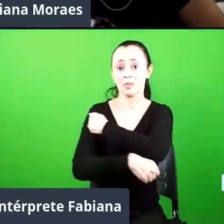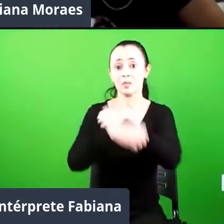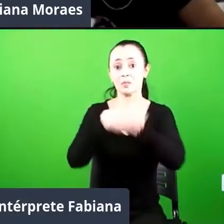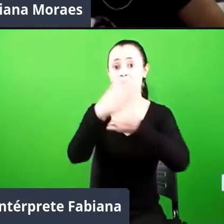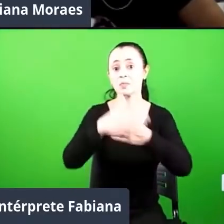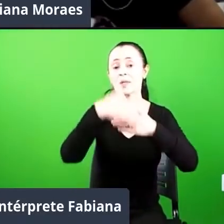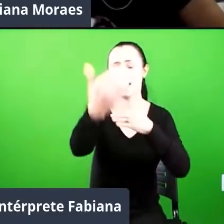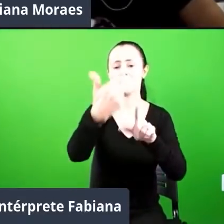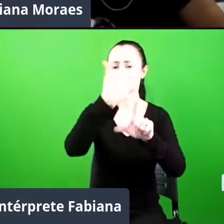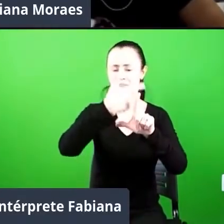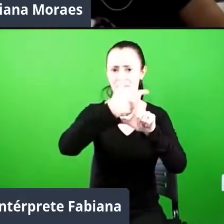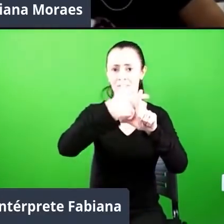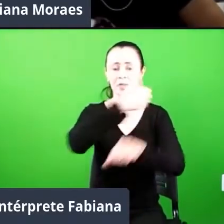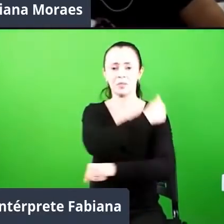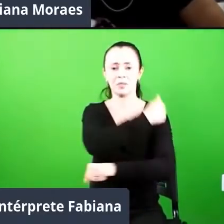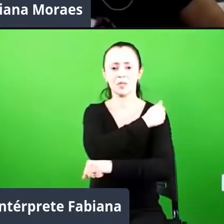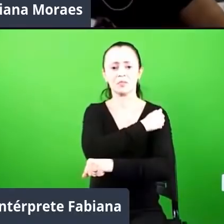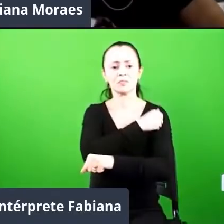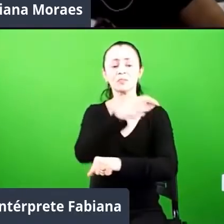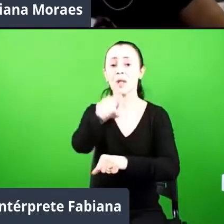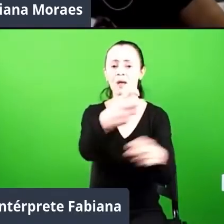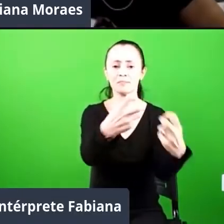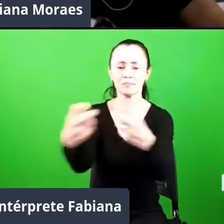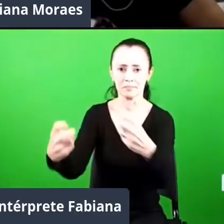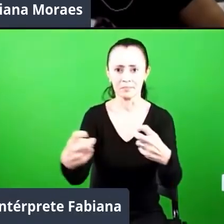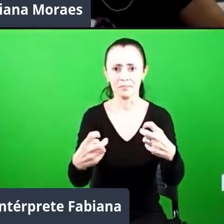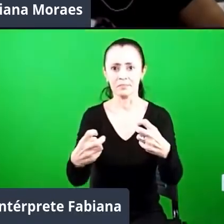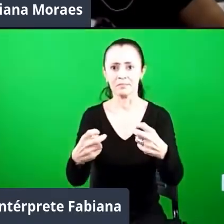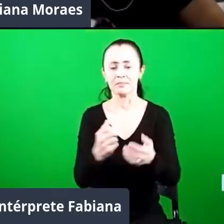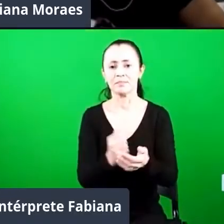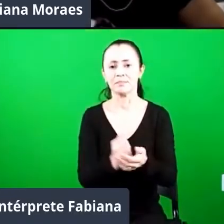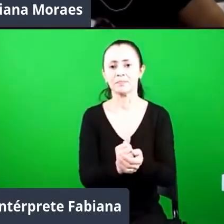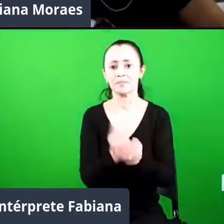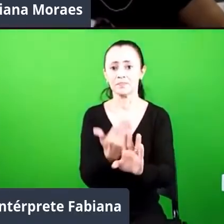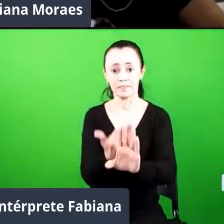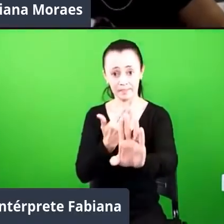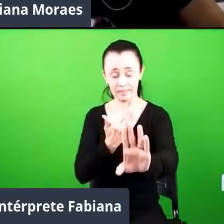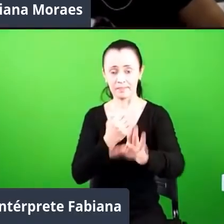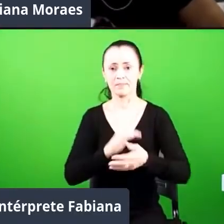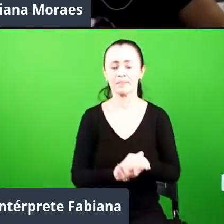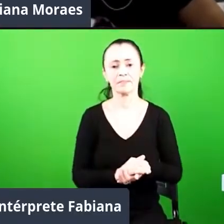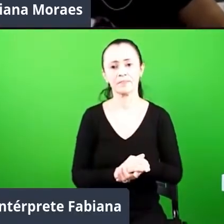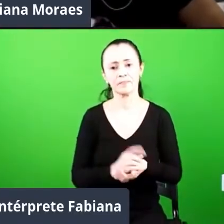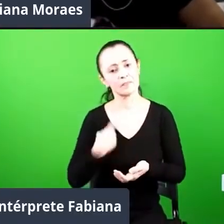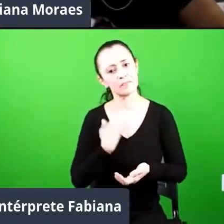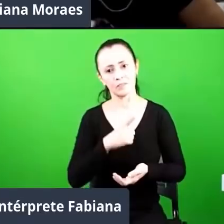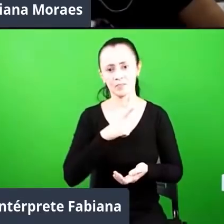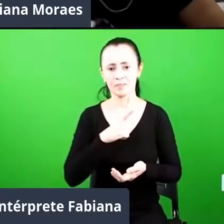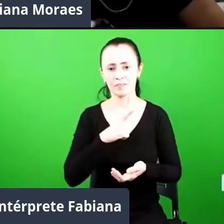discutindo, né? São atividades assincrônicas, em tempos distintos, né? Então, nós temos nesse ensino